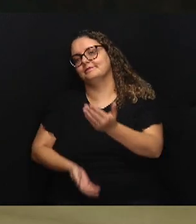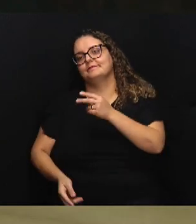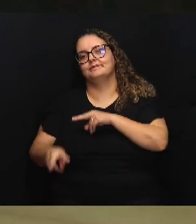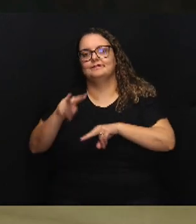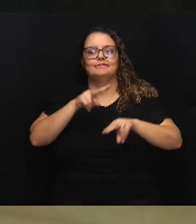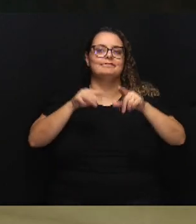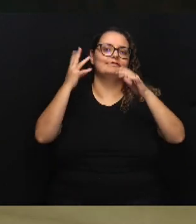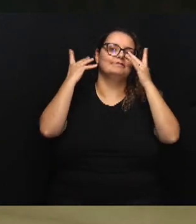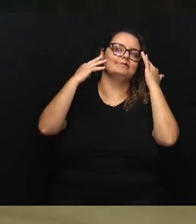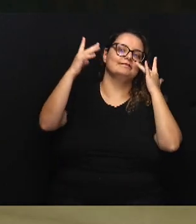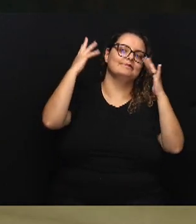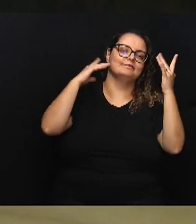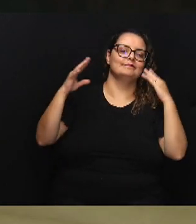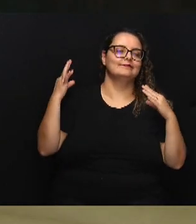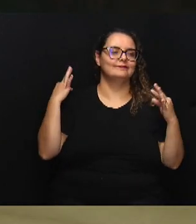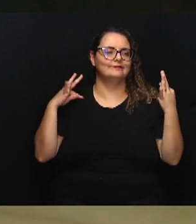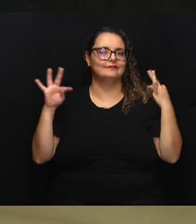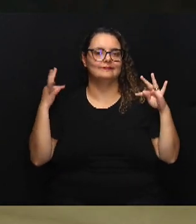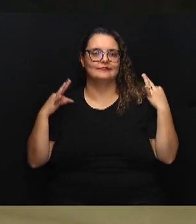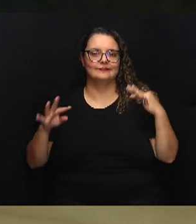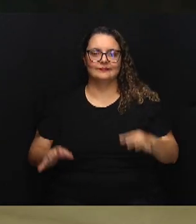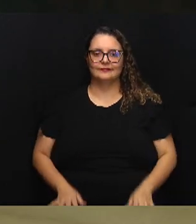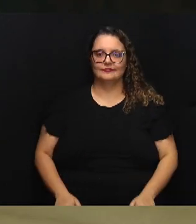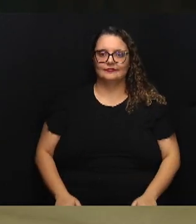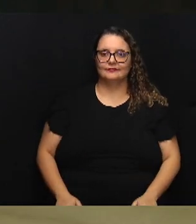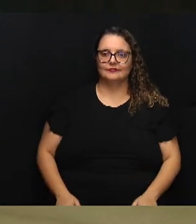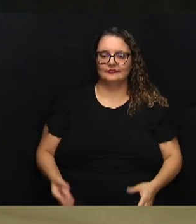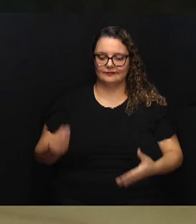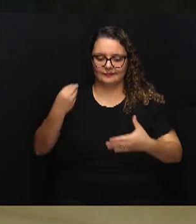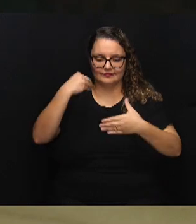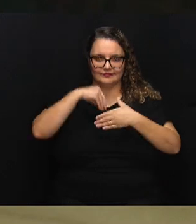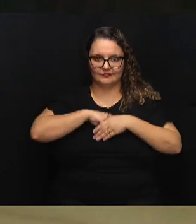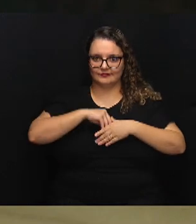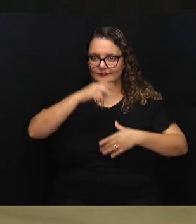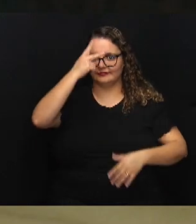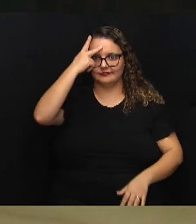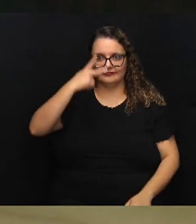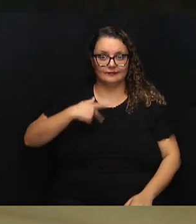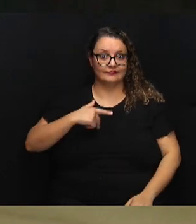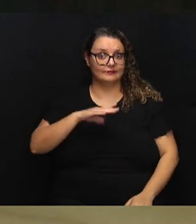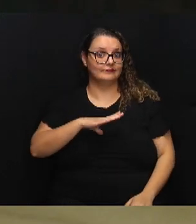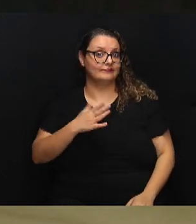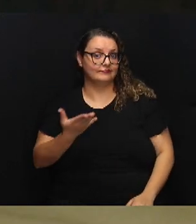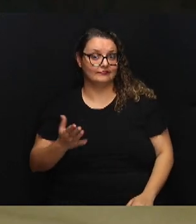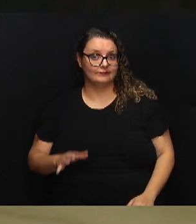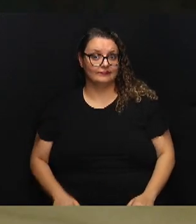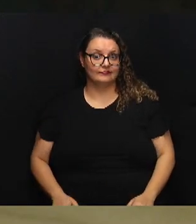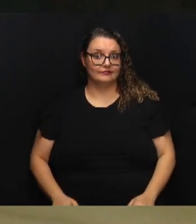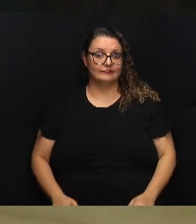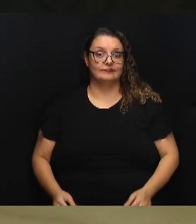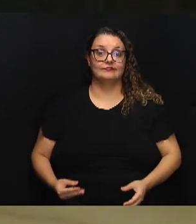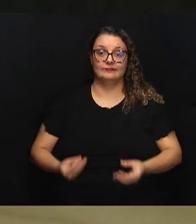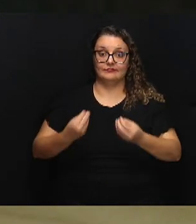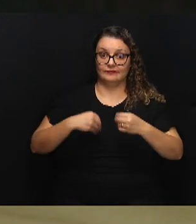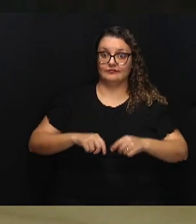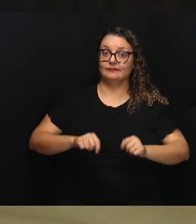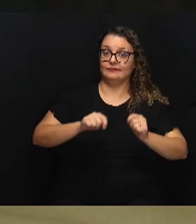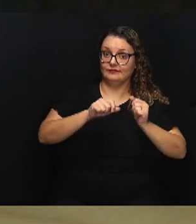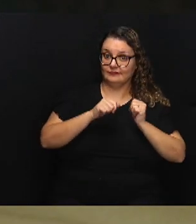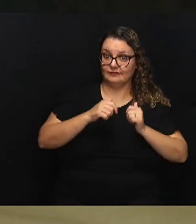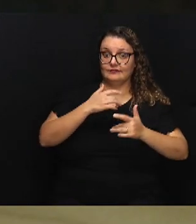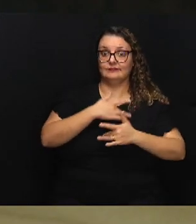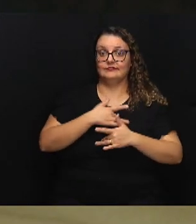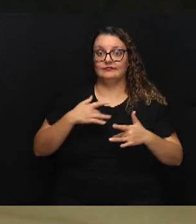de turista. Gente, o olhar de turista pode estar dentro da sua própria cidade, né? E isso traz um benefício para a sua